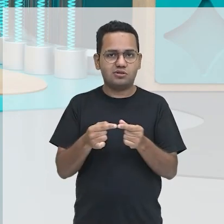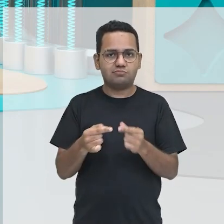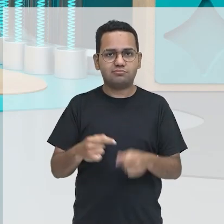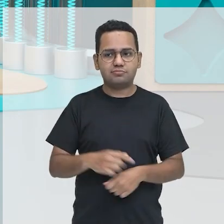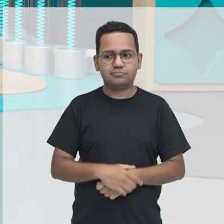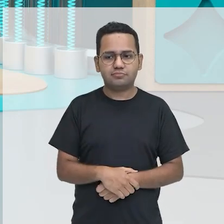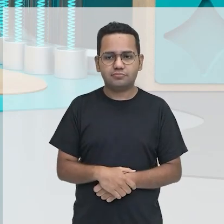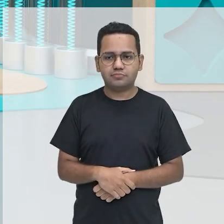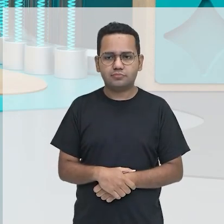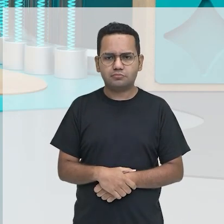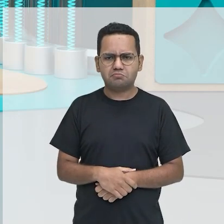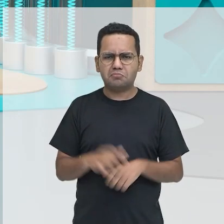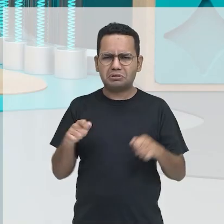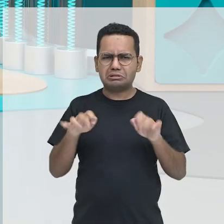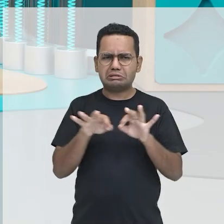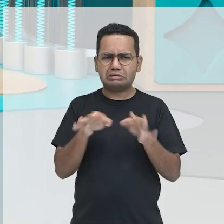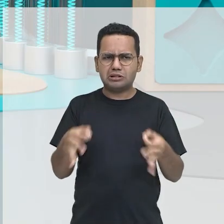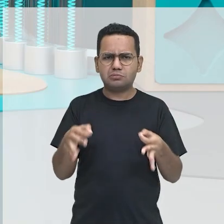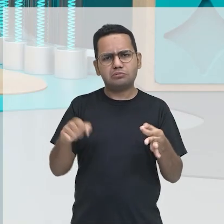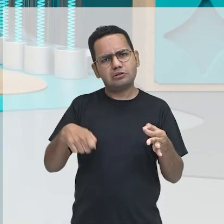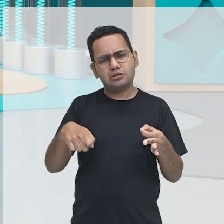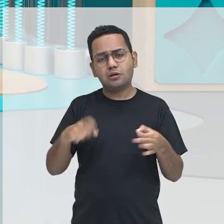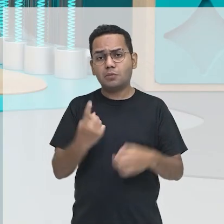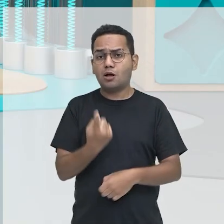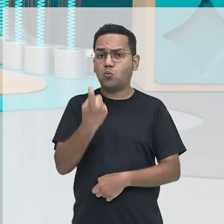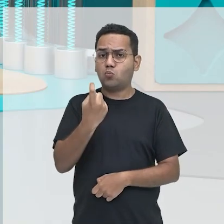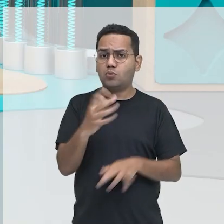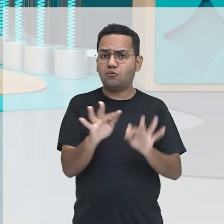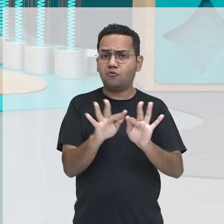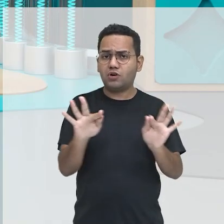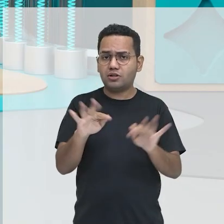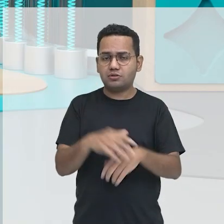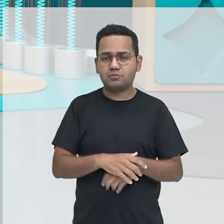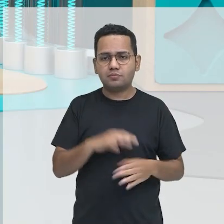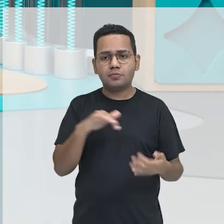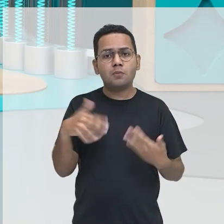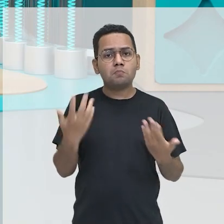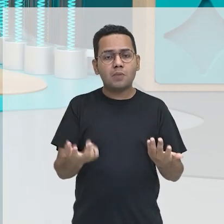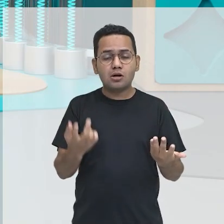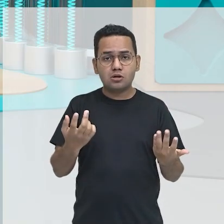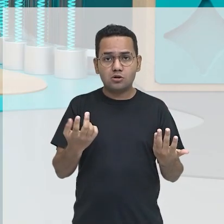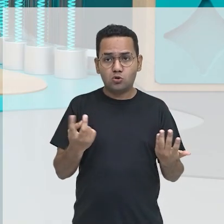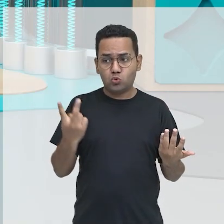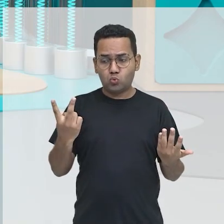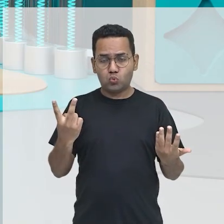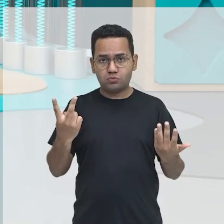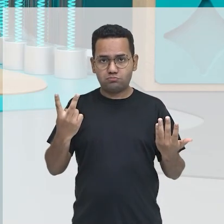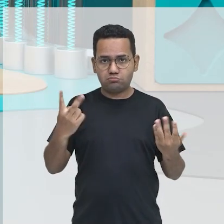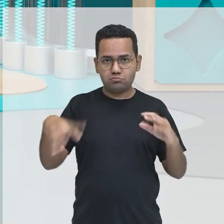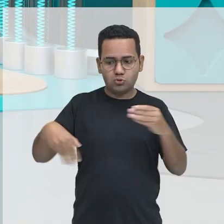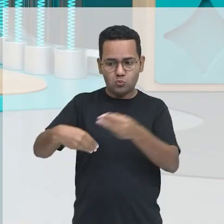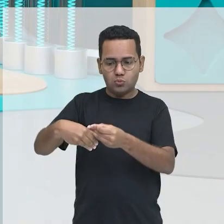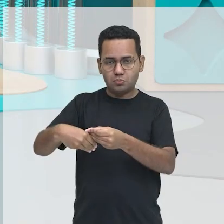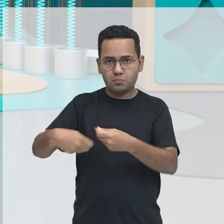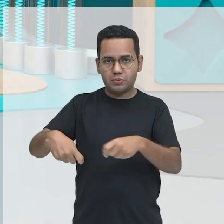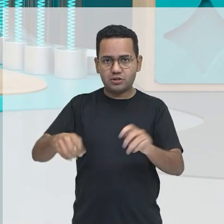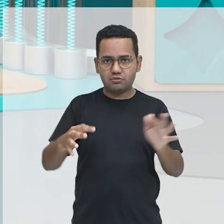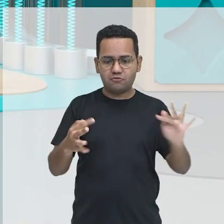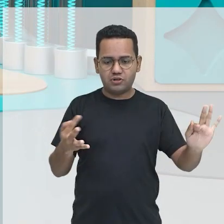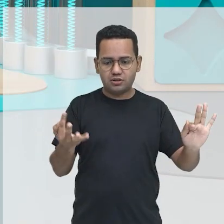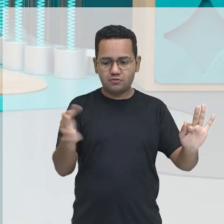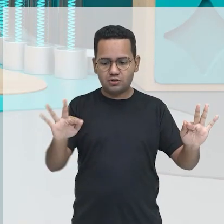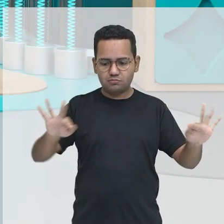composto. Pode ser um período simples? Pode, mas aí é uma oração só. Período composto, para que haja relação entre as orações, eu preciso de mais